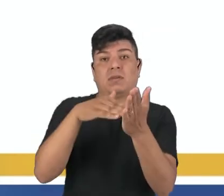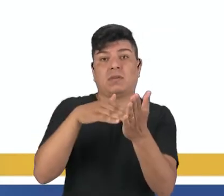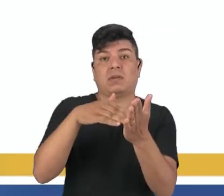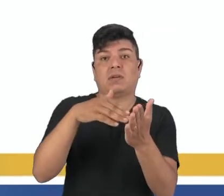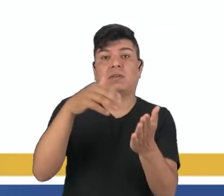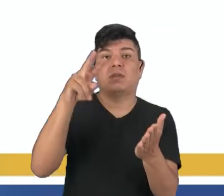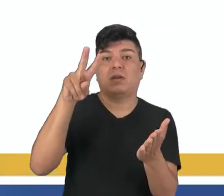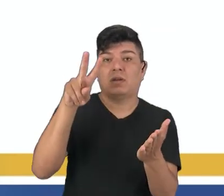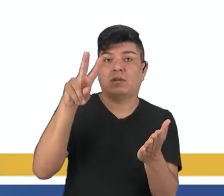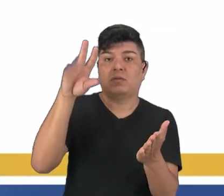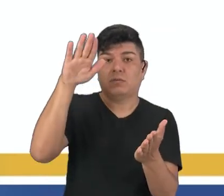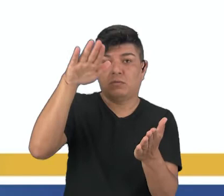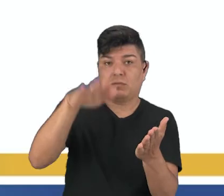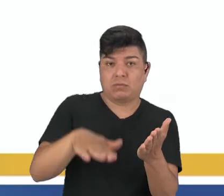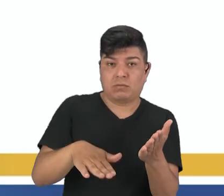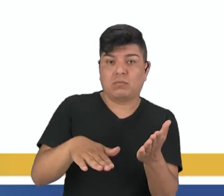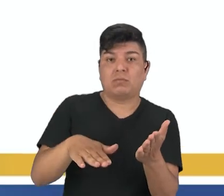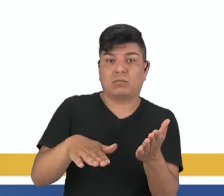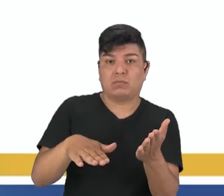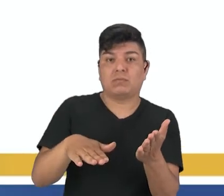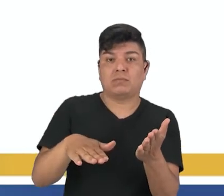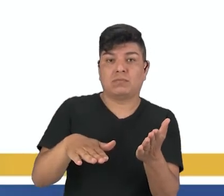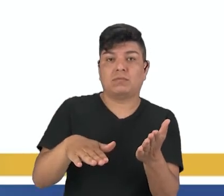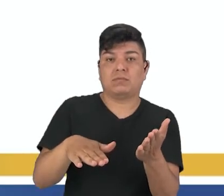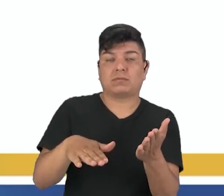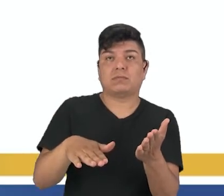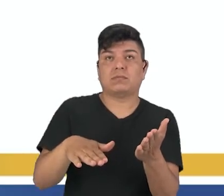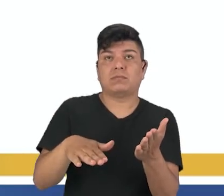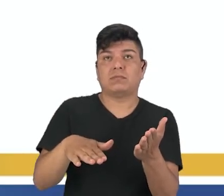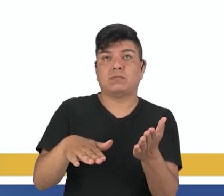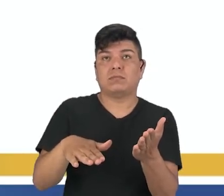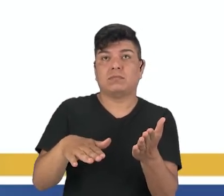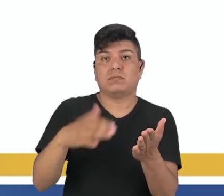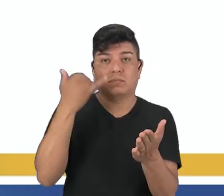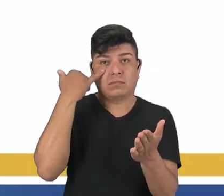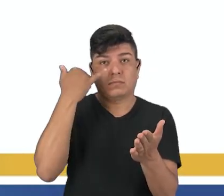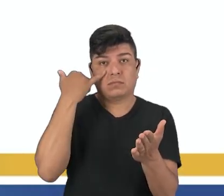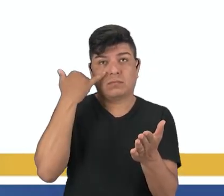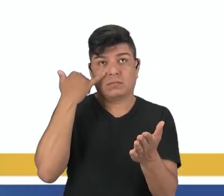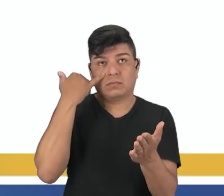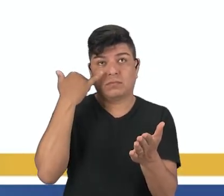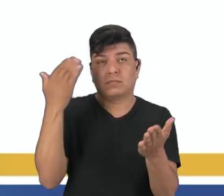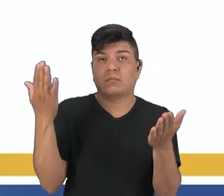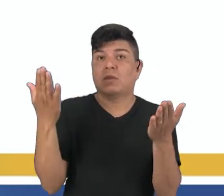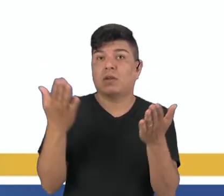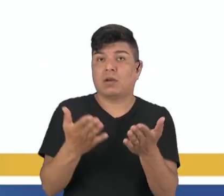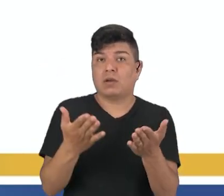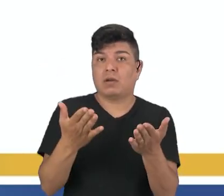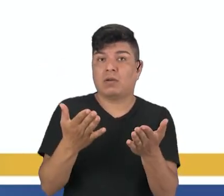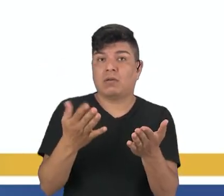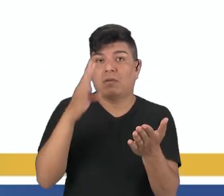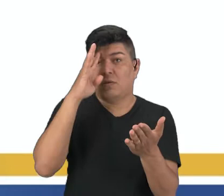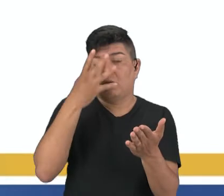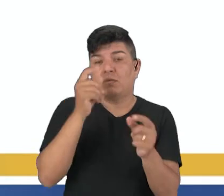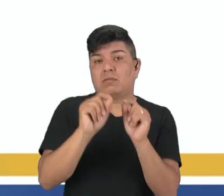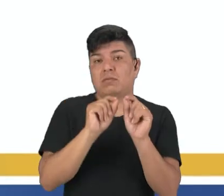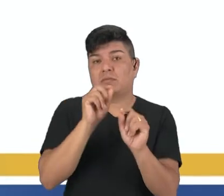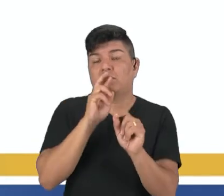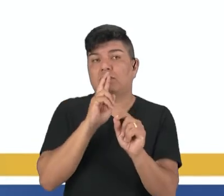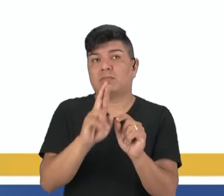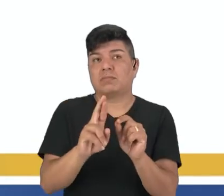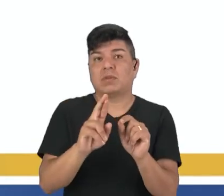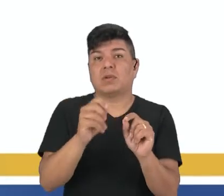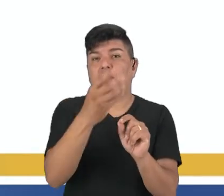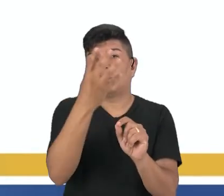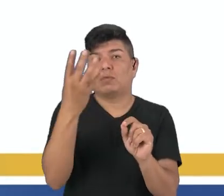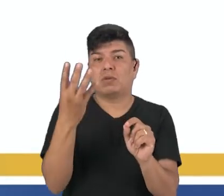termina as suas atividades às 14 horas. Essas são as informações. Agora, o que eu tenho que solucionar?